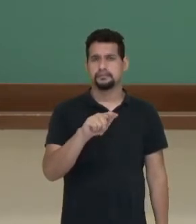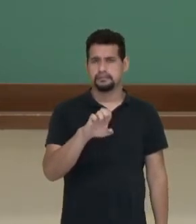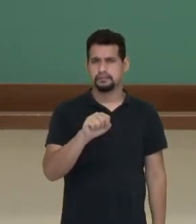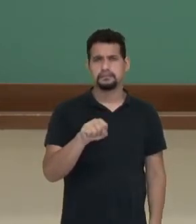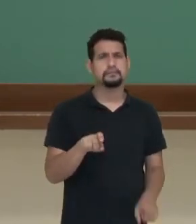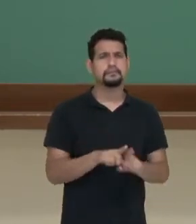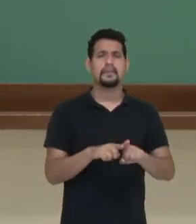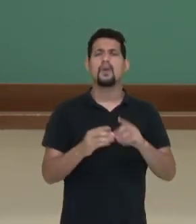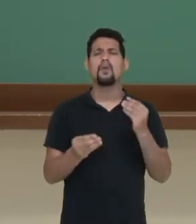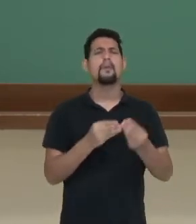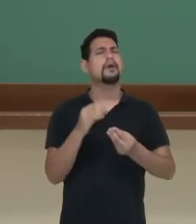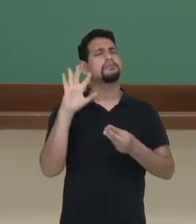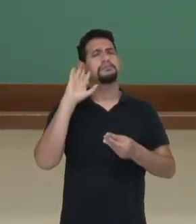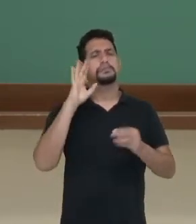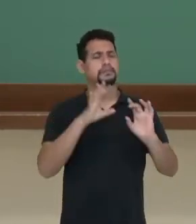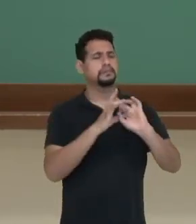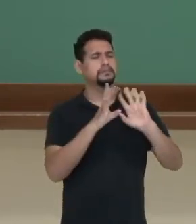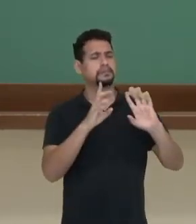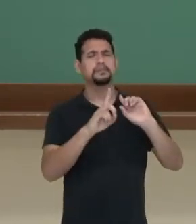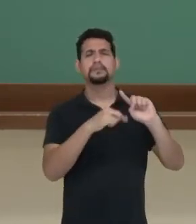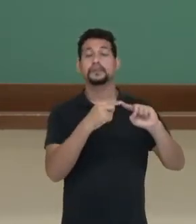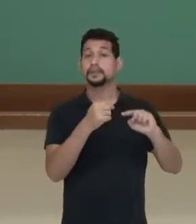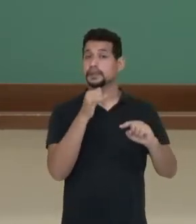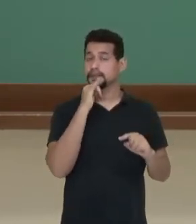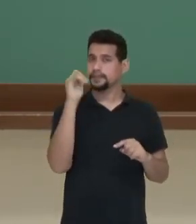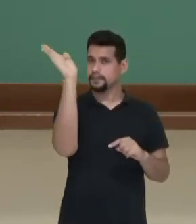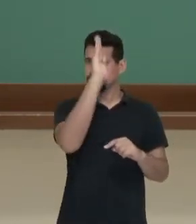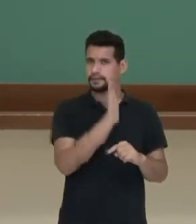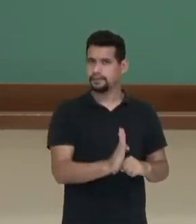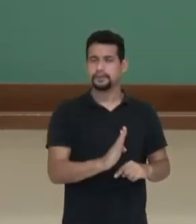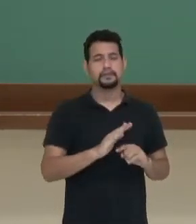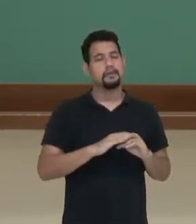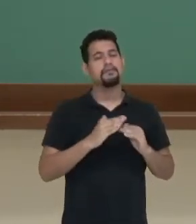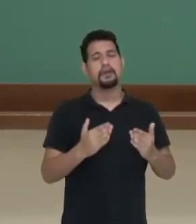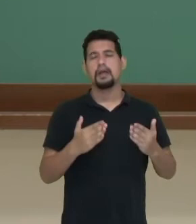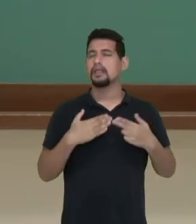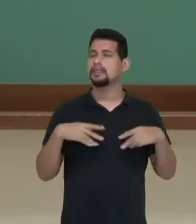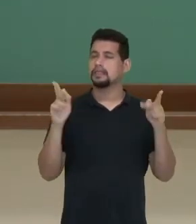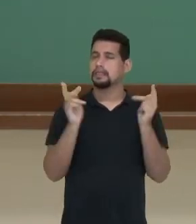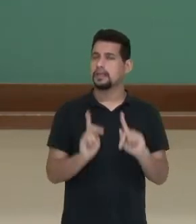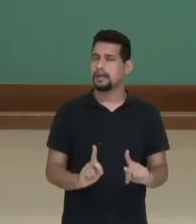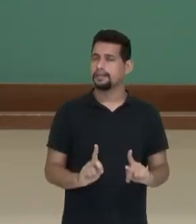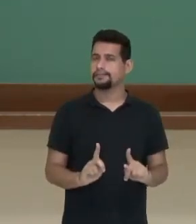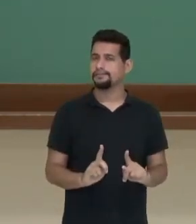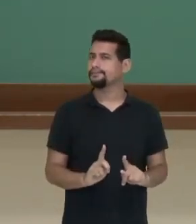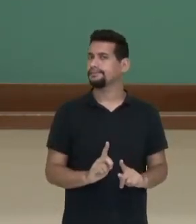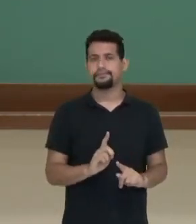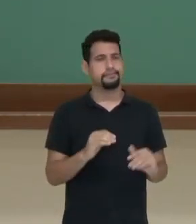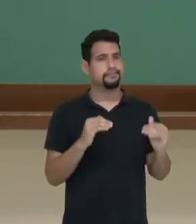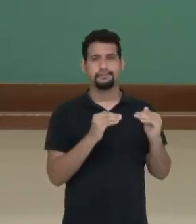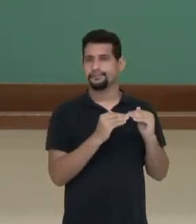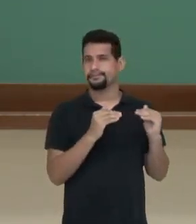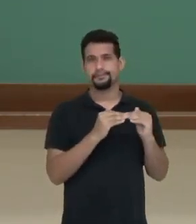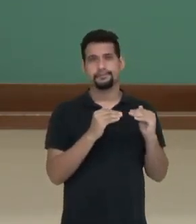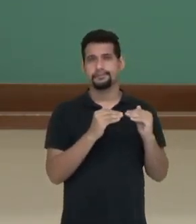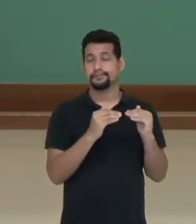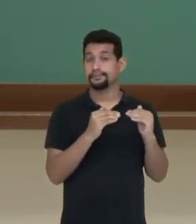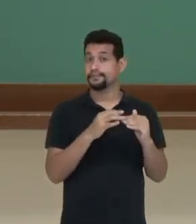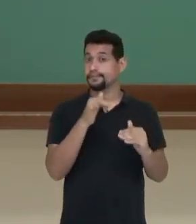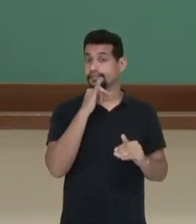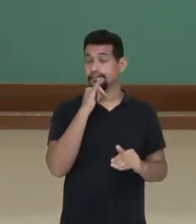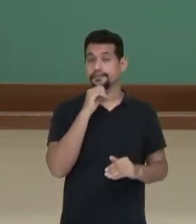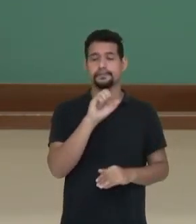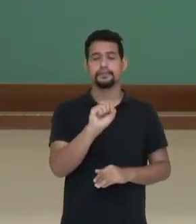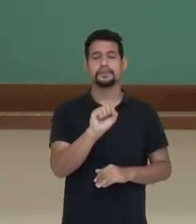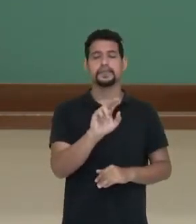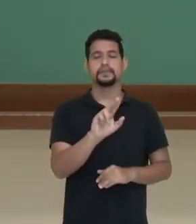durante a independência, muito se fala que no Brasil a independência foi pacífica. Não é bem isso. Na região sudeste